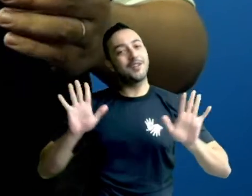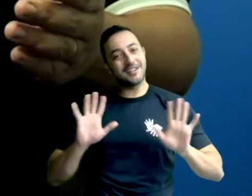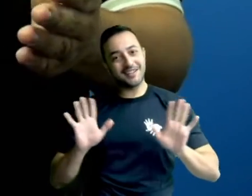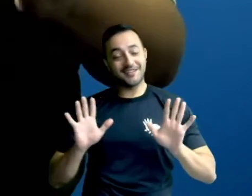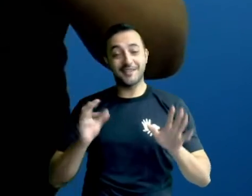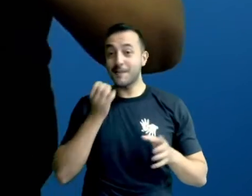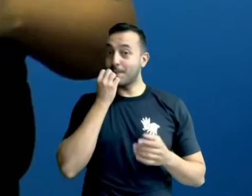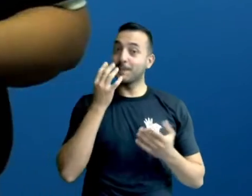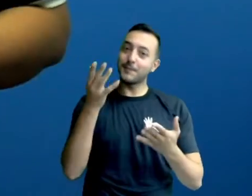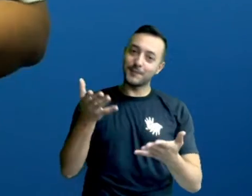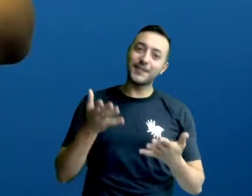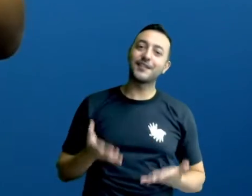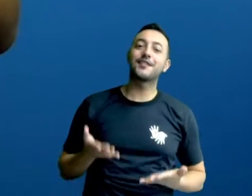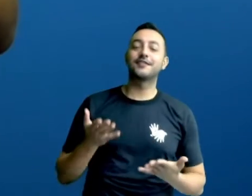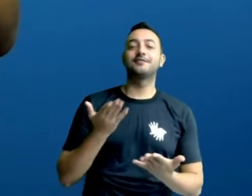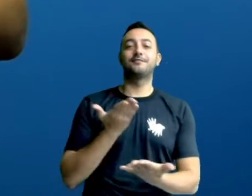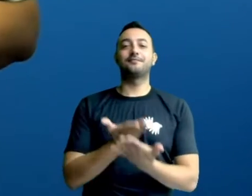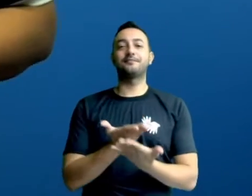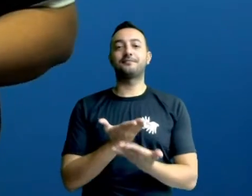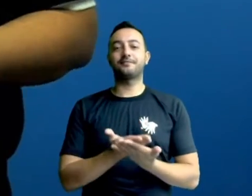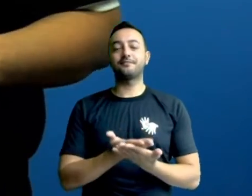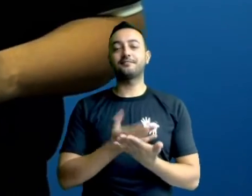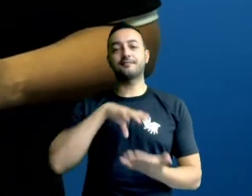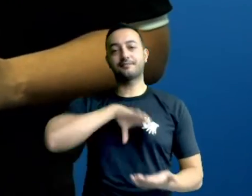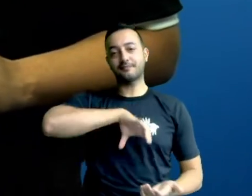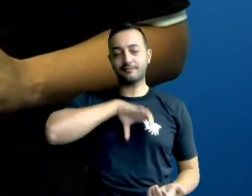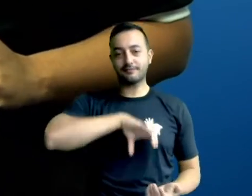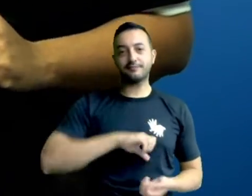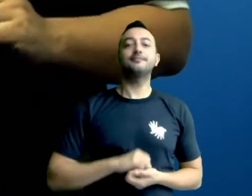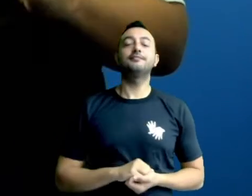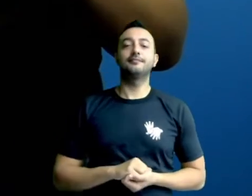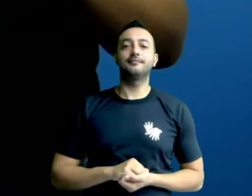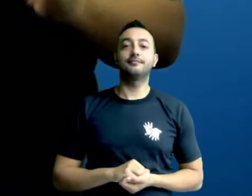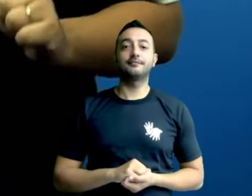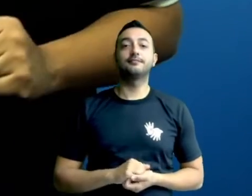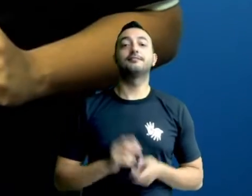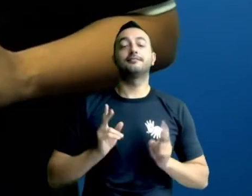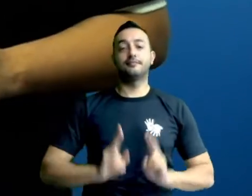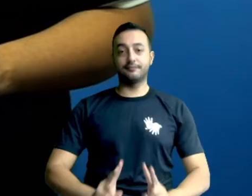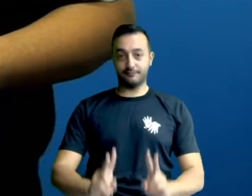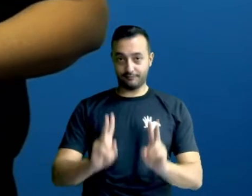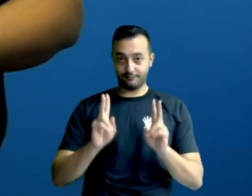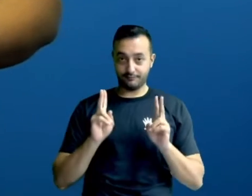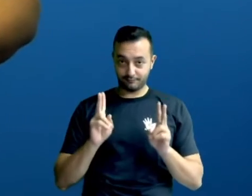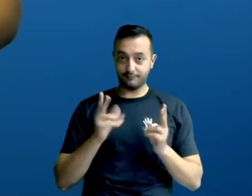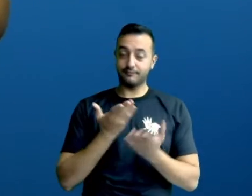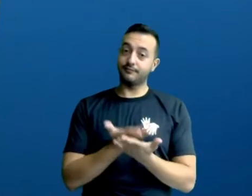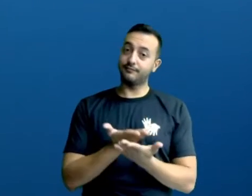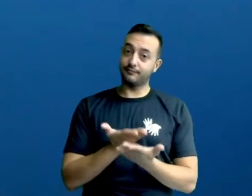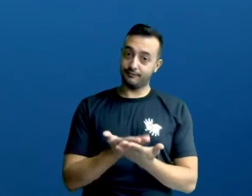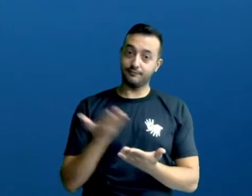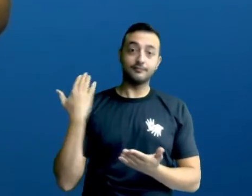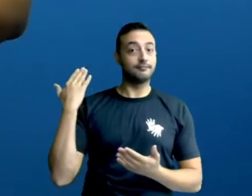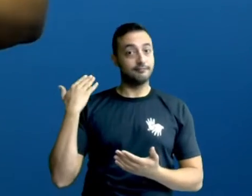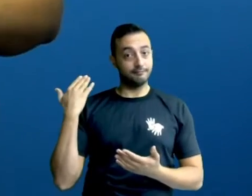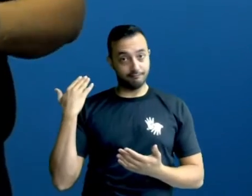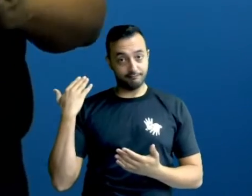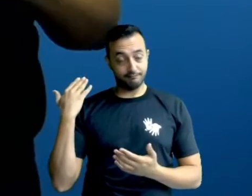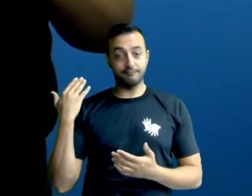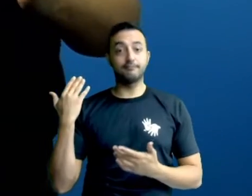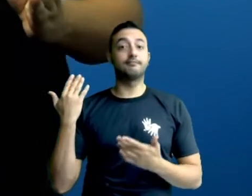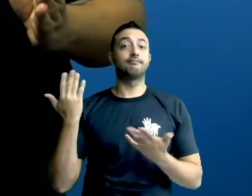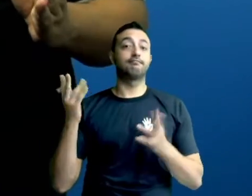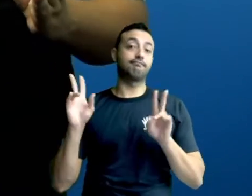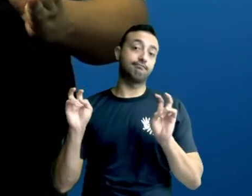Olá, sejam bem-vindos à nossa aula de língua portuguesa, dando prosseguimento à nossa aula anterior